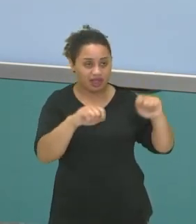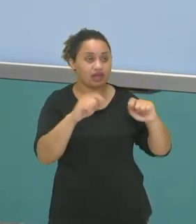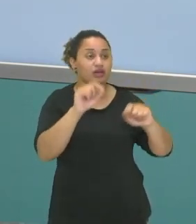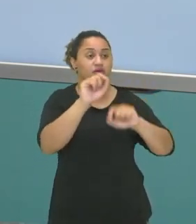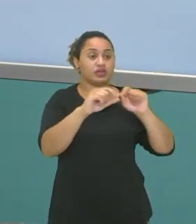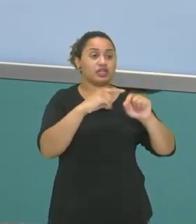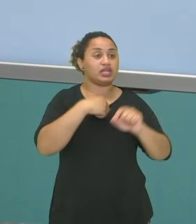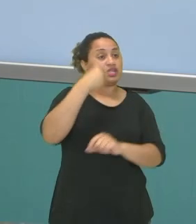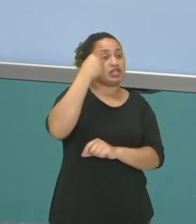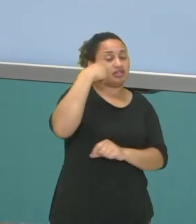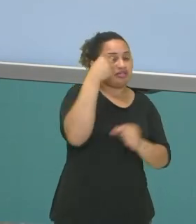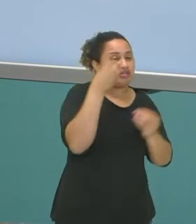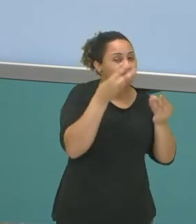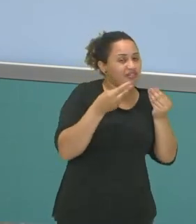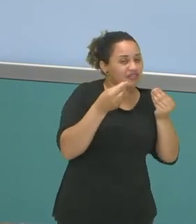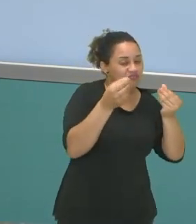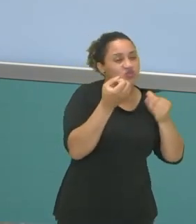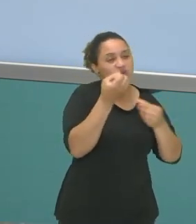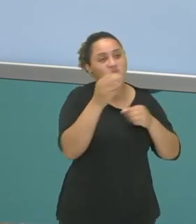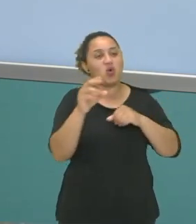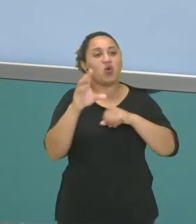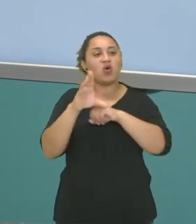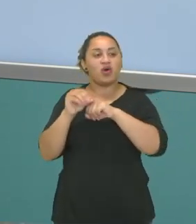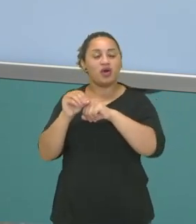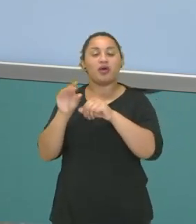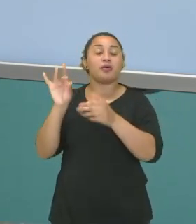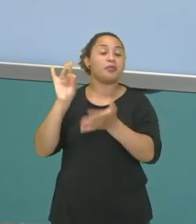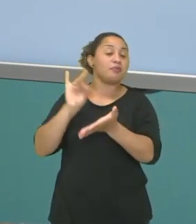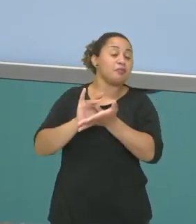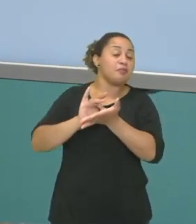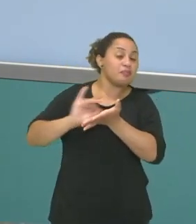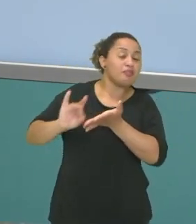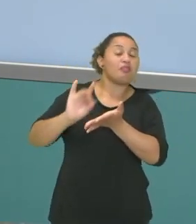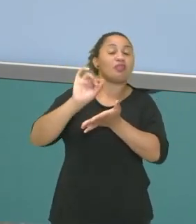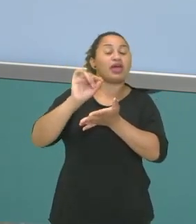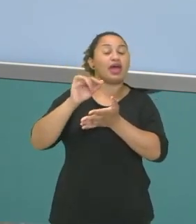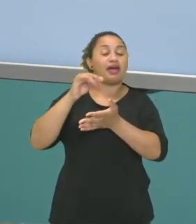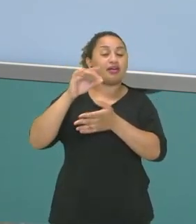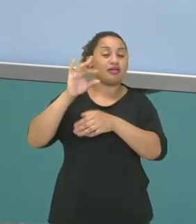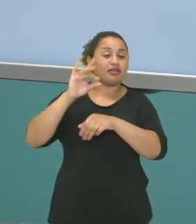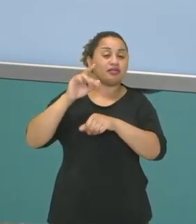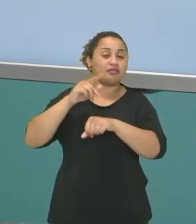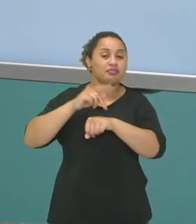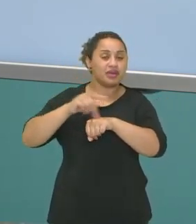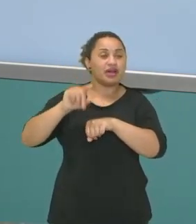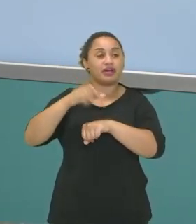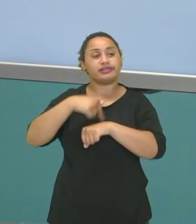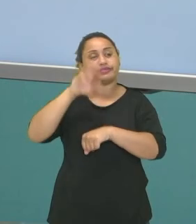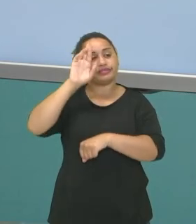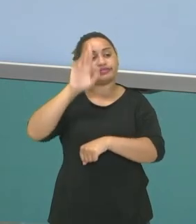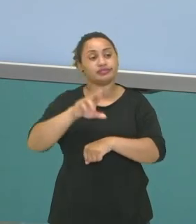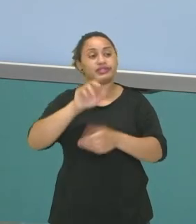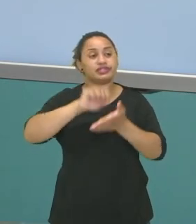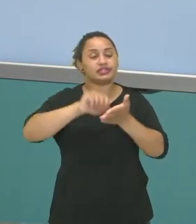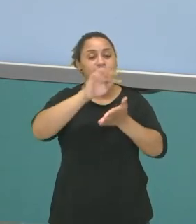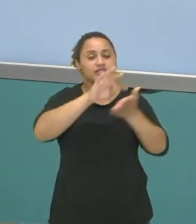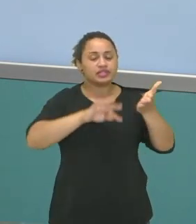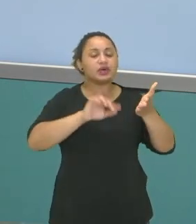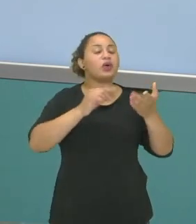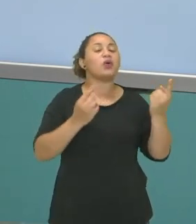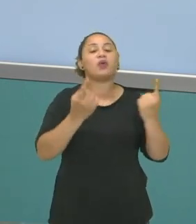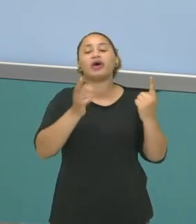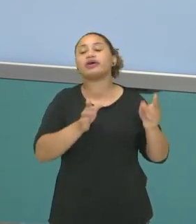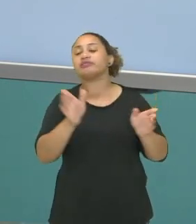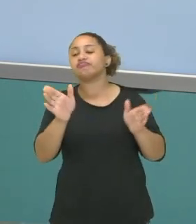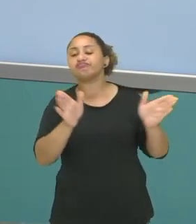experiência sensível ou os conhecimentos puramente racionais? Escreva um texto dissertativo sobre qual dessas